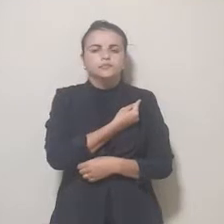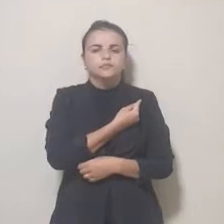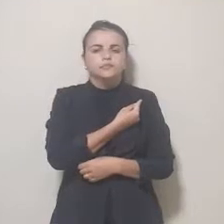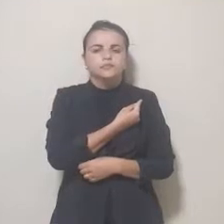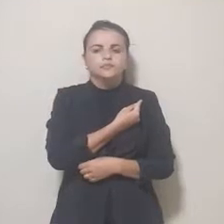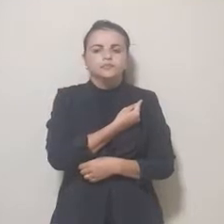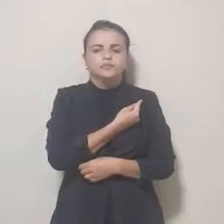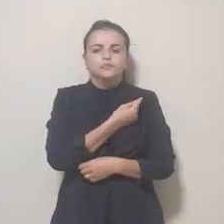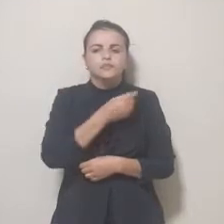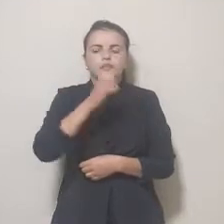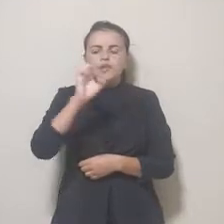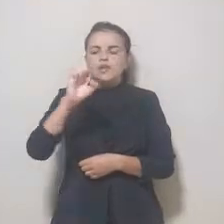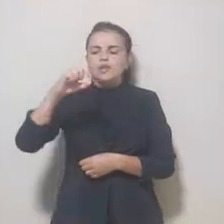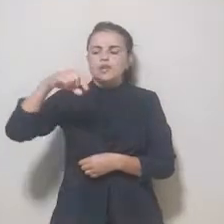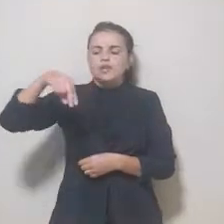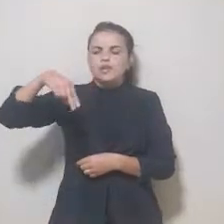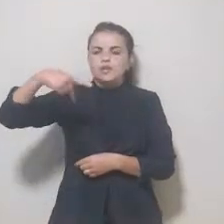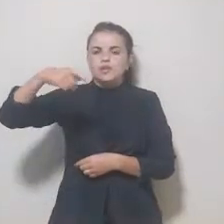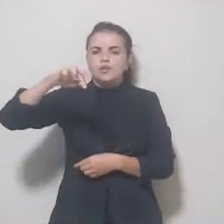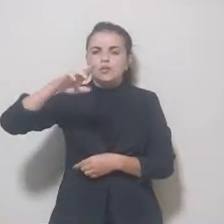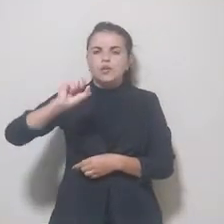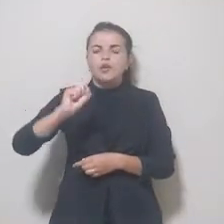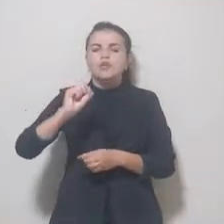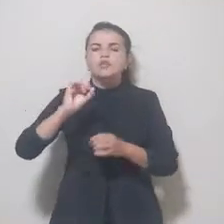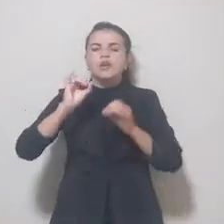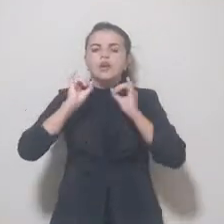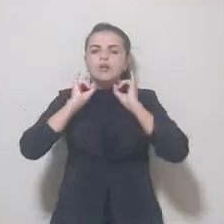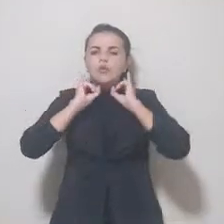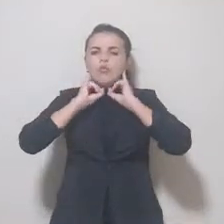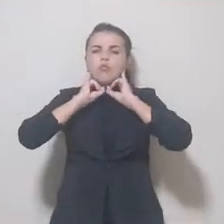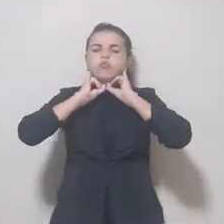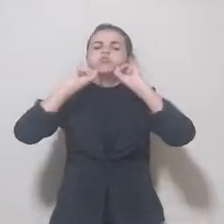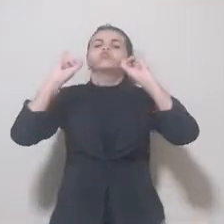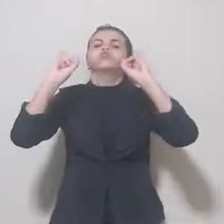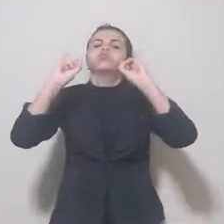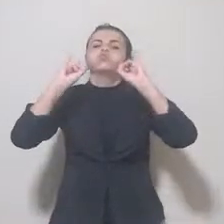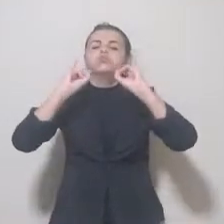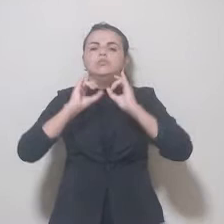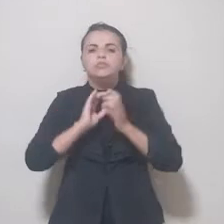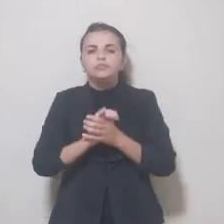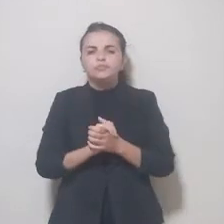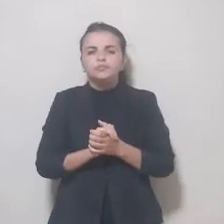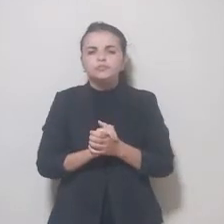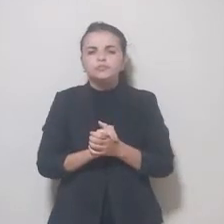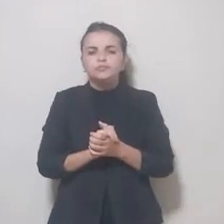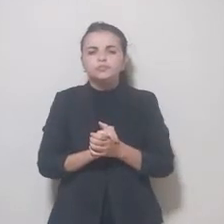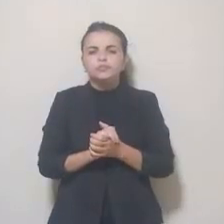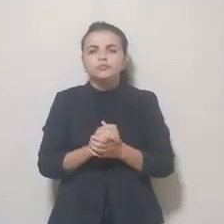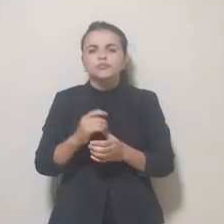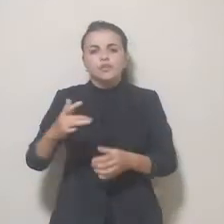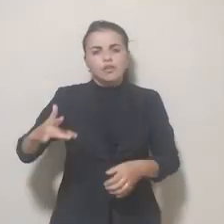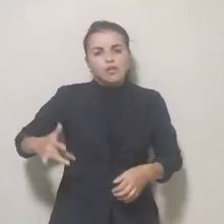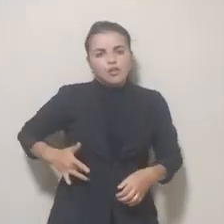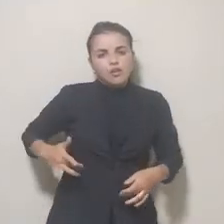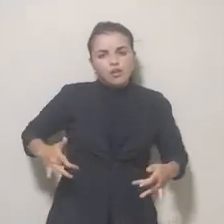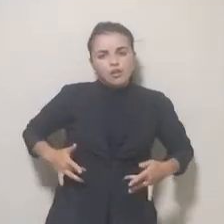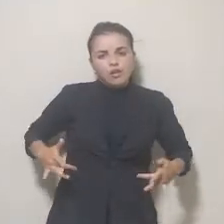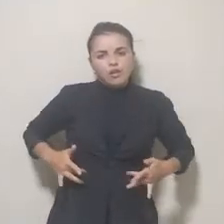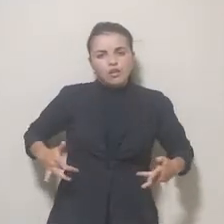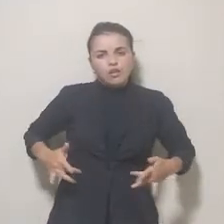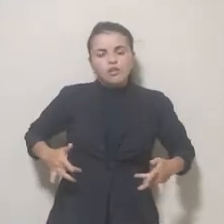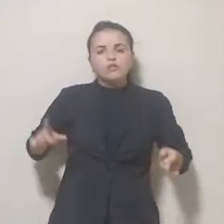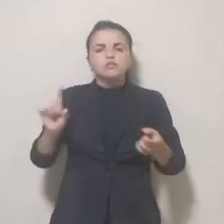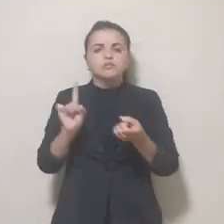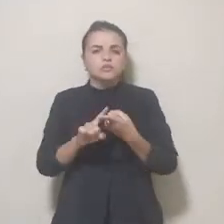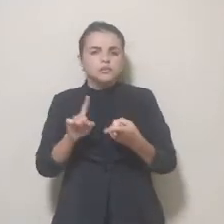a nossa hipófise. Então, a gente tem a hipófise, a tireoide, a tireoide, a gente tem as glândulas suprarrenais, a gente tem o